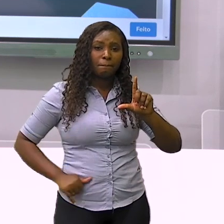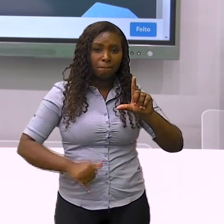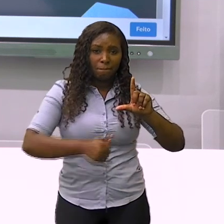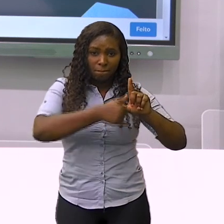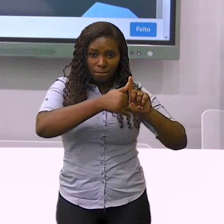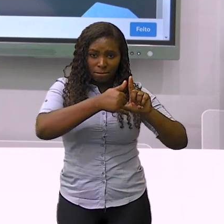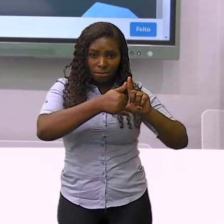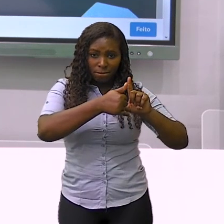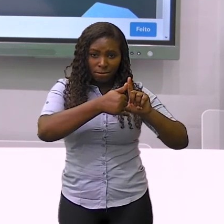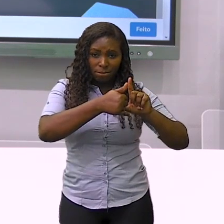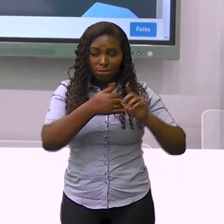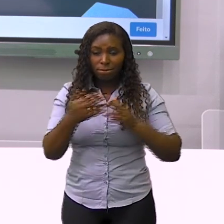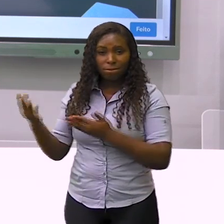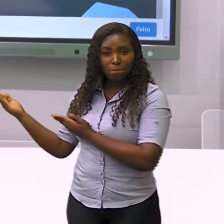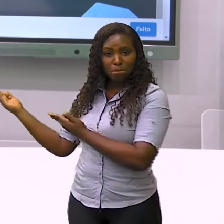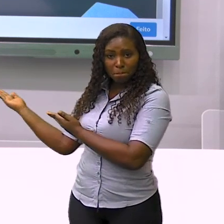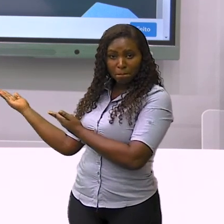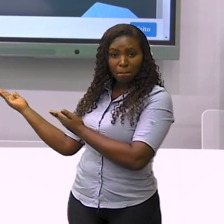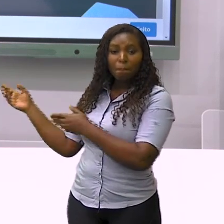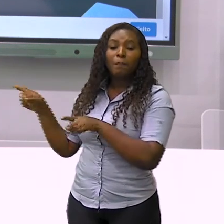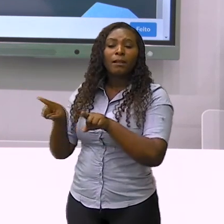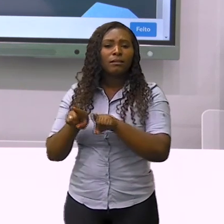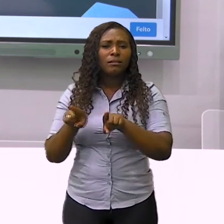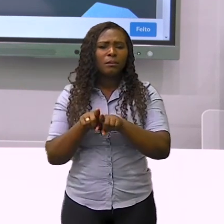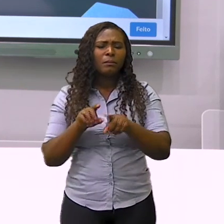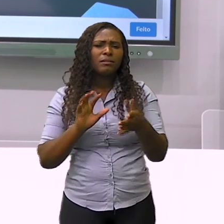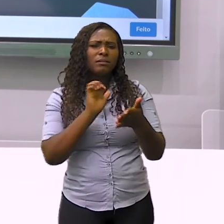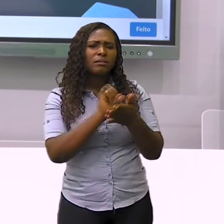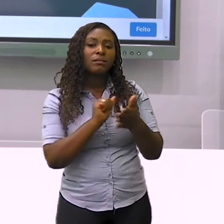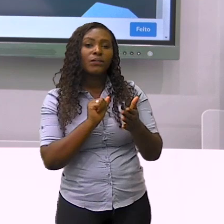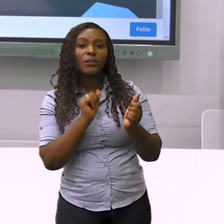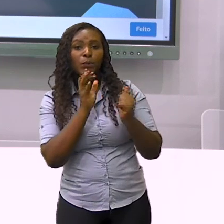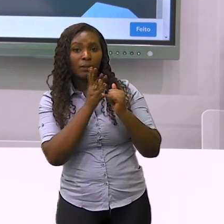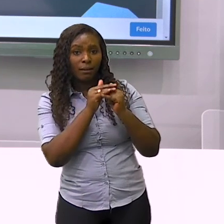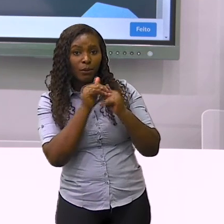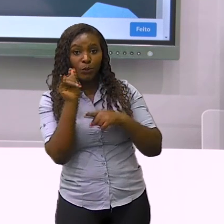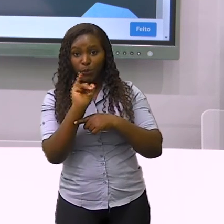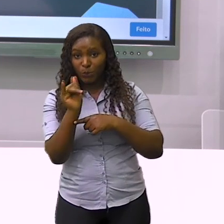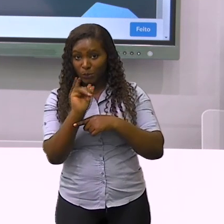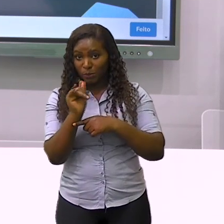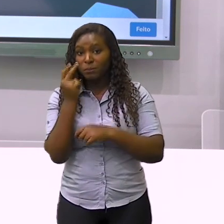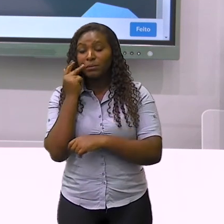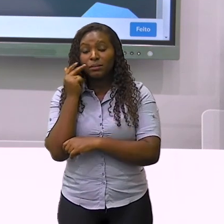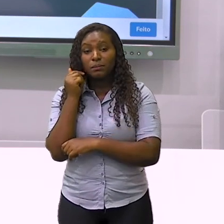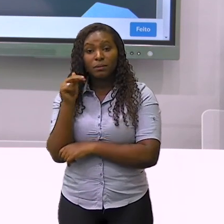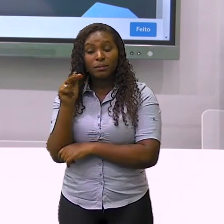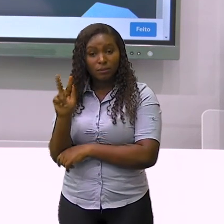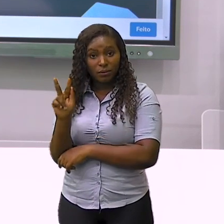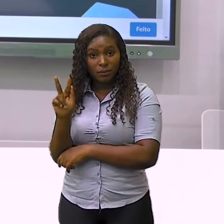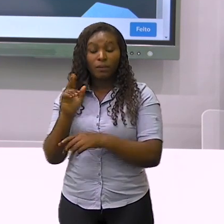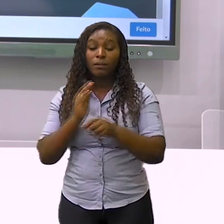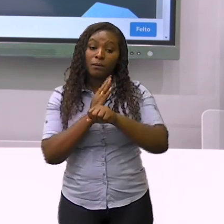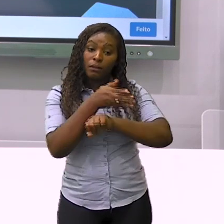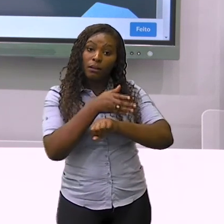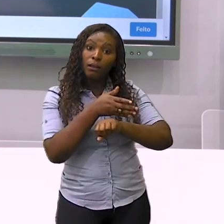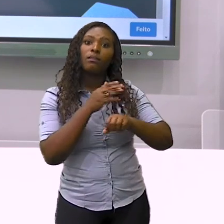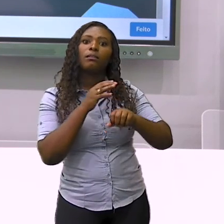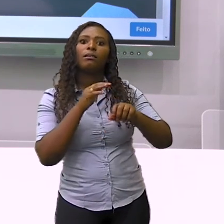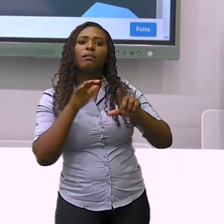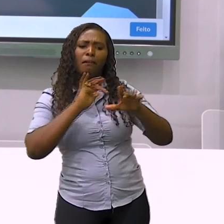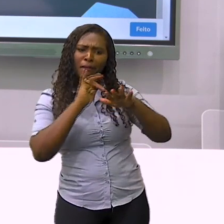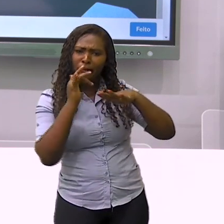4. 4 dividido por 2, 2. 7 mais 3 vai dar